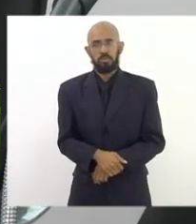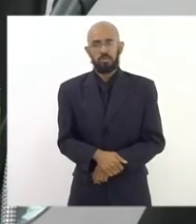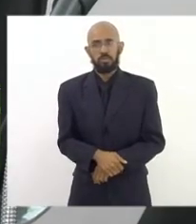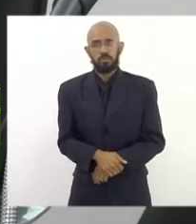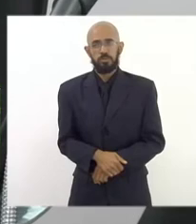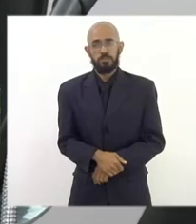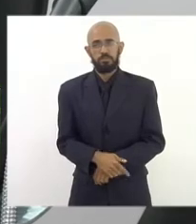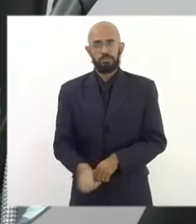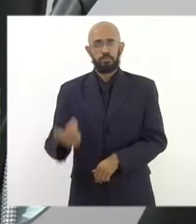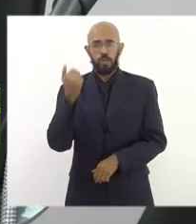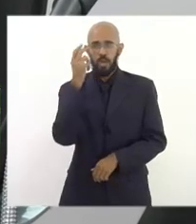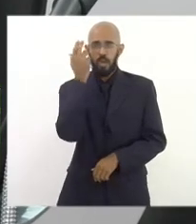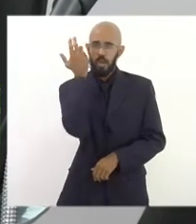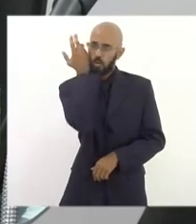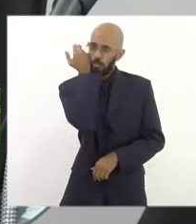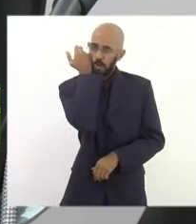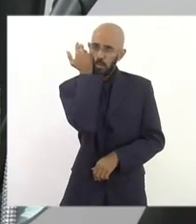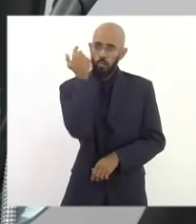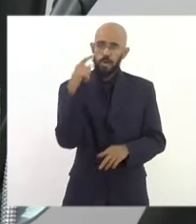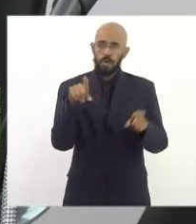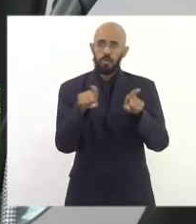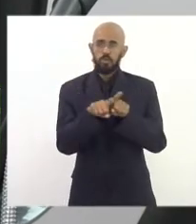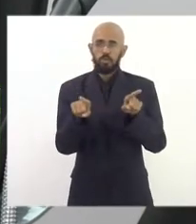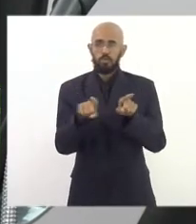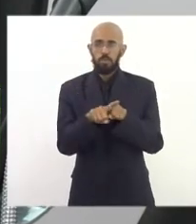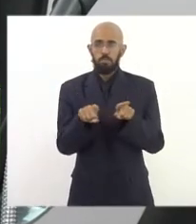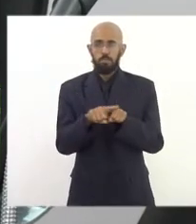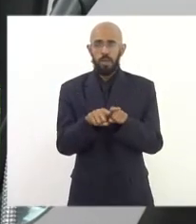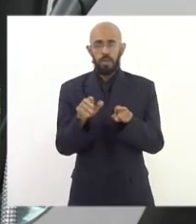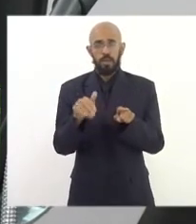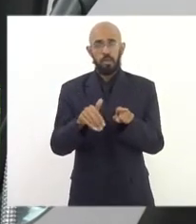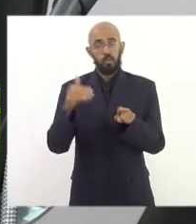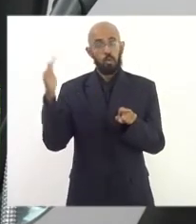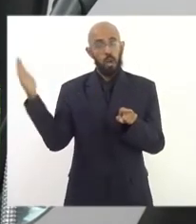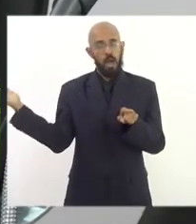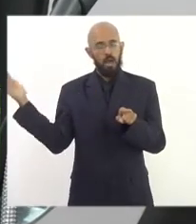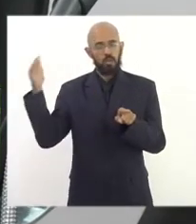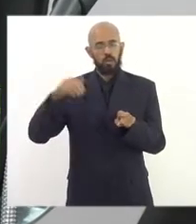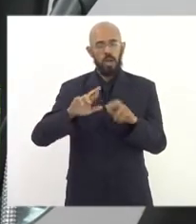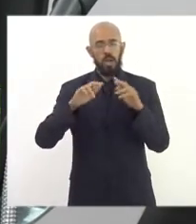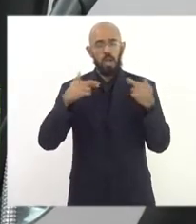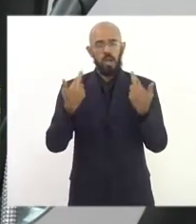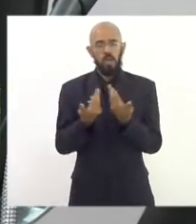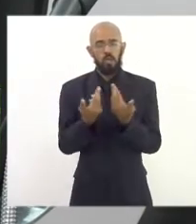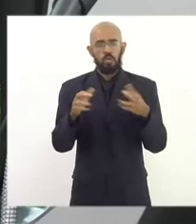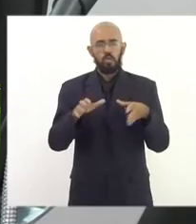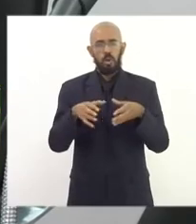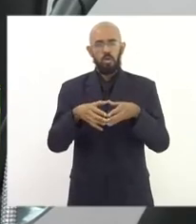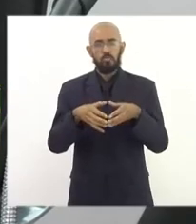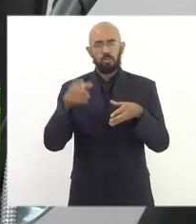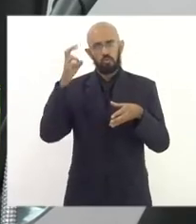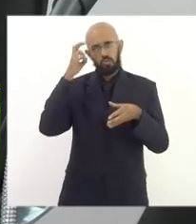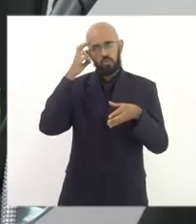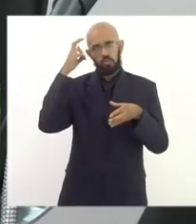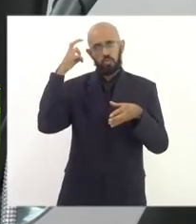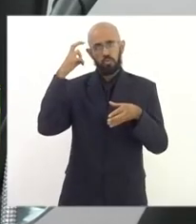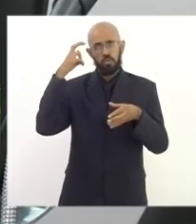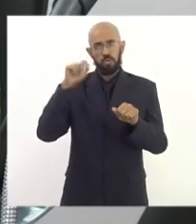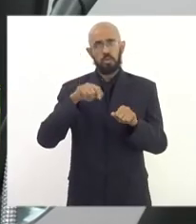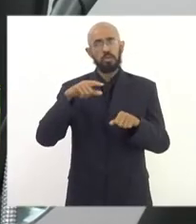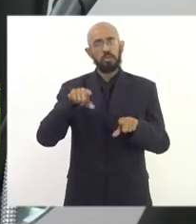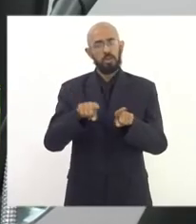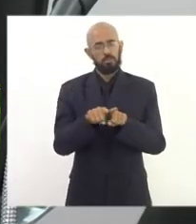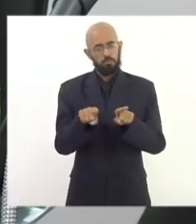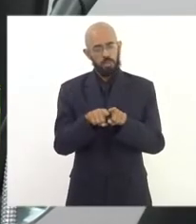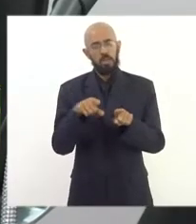Deputado Eliomar Coelho está presidindo aqui ao lado a reunião da Comissão de Cultura, que também tem a prestação